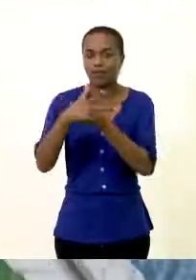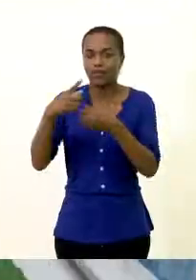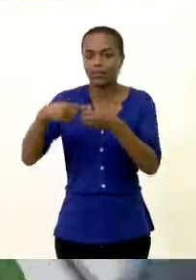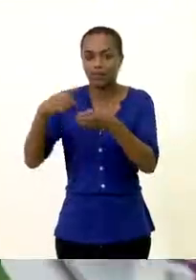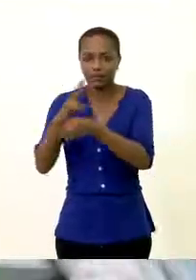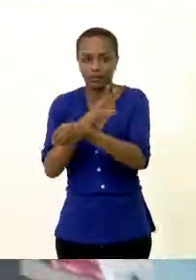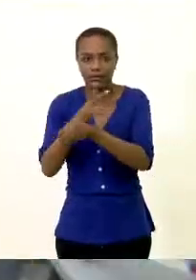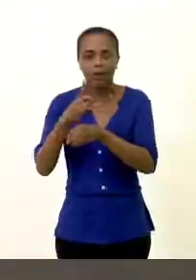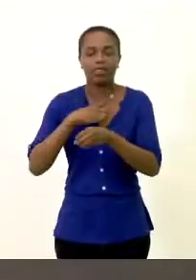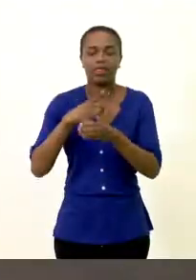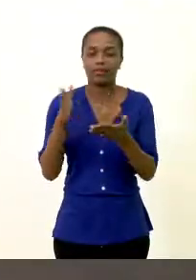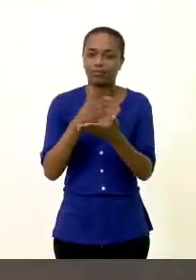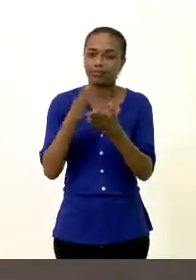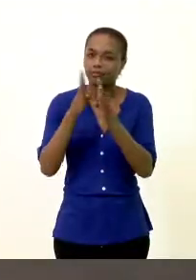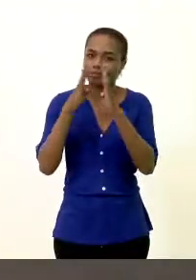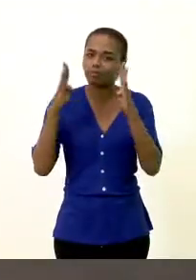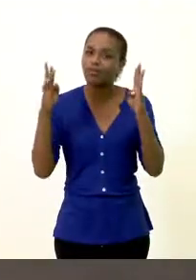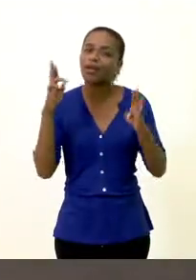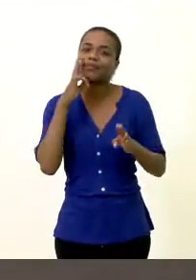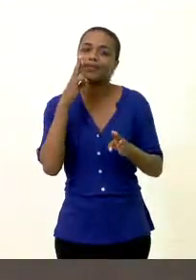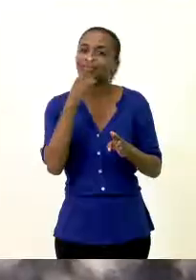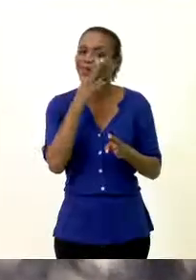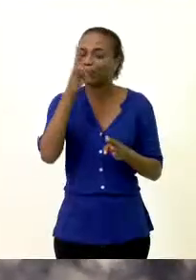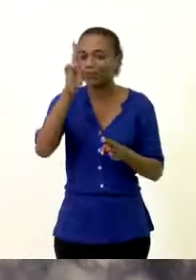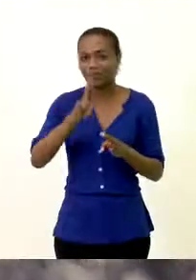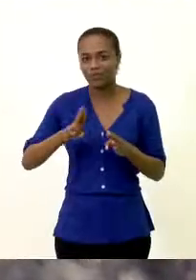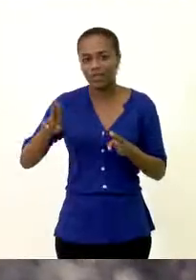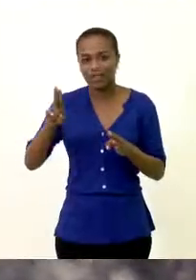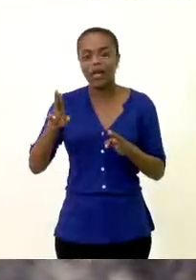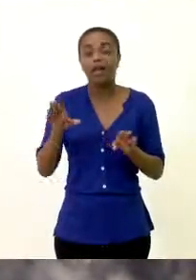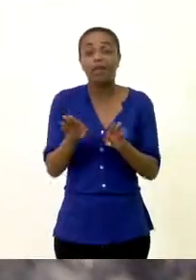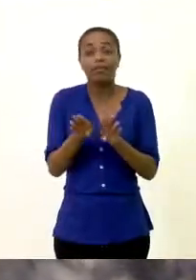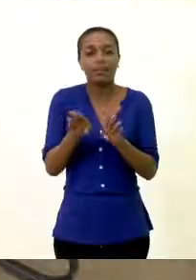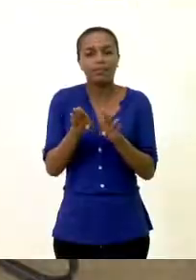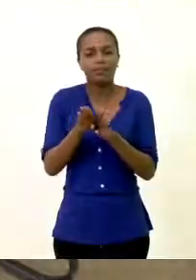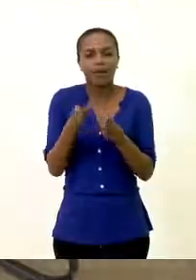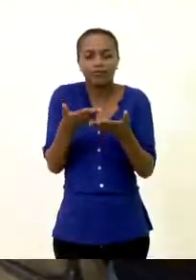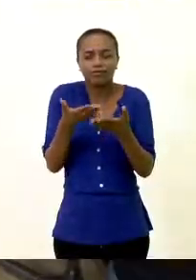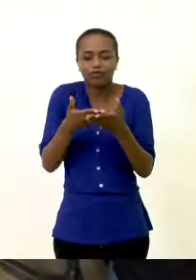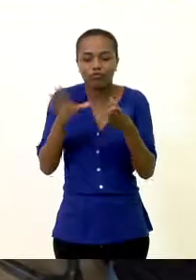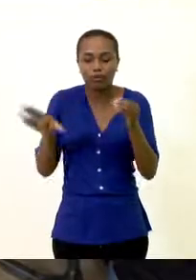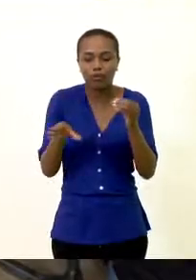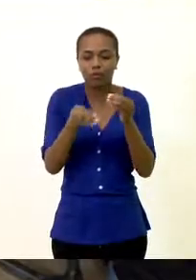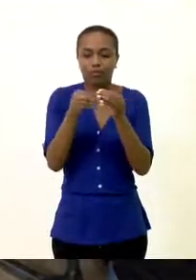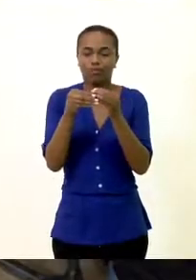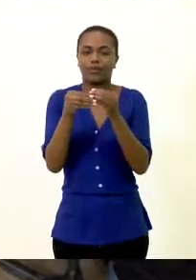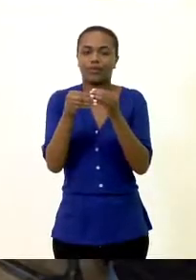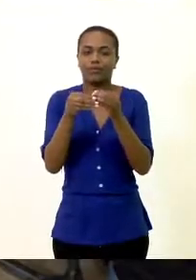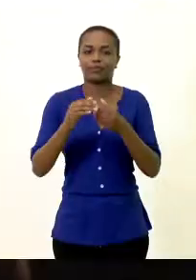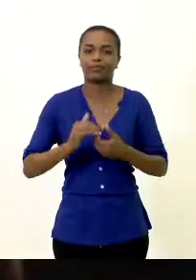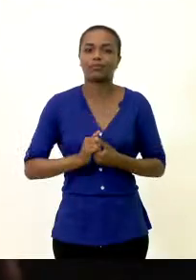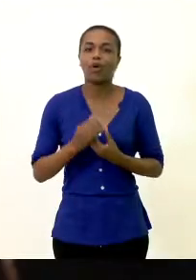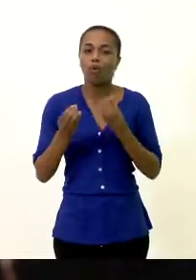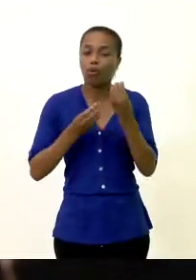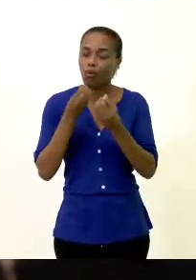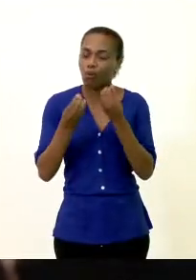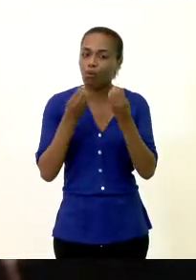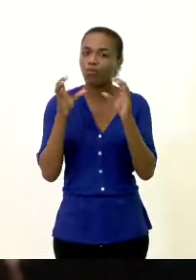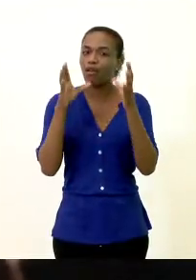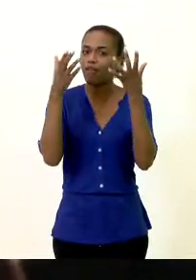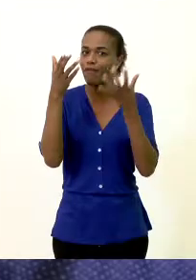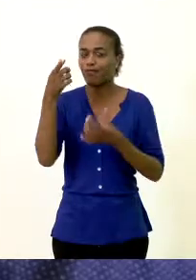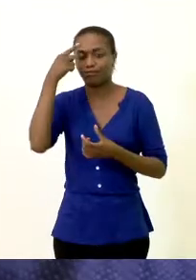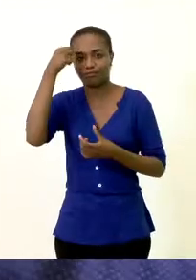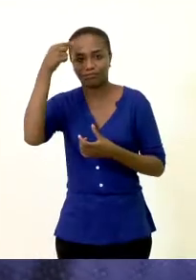com bibliotecas, restaurantes universitários e oferece diversas atividades extracurriculares, como